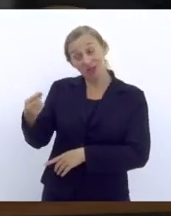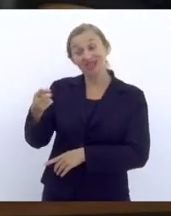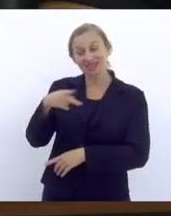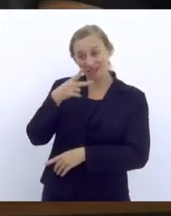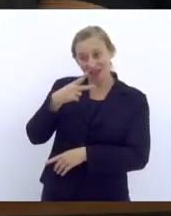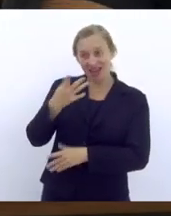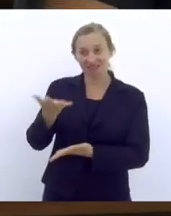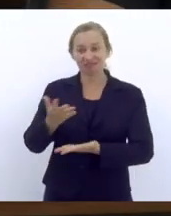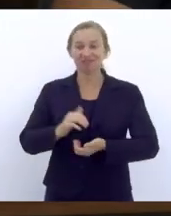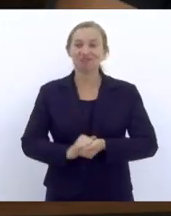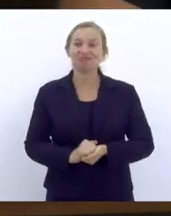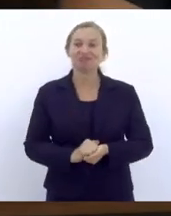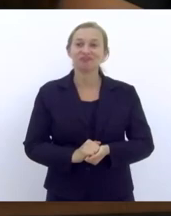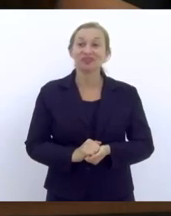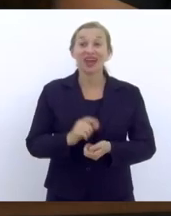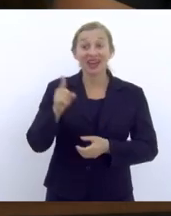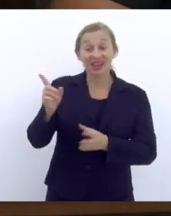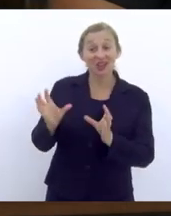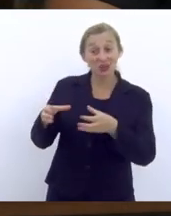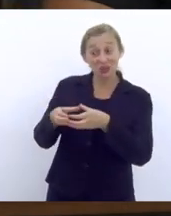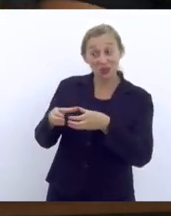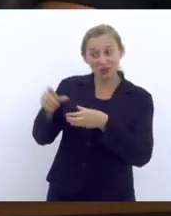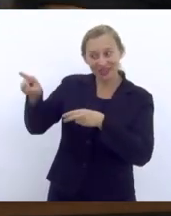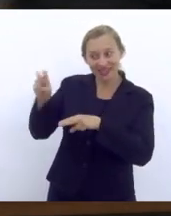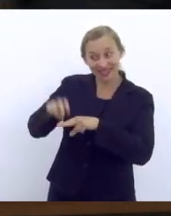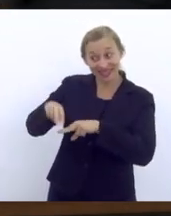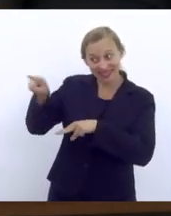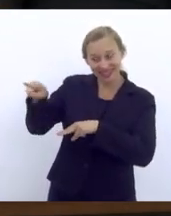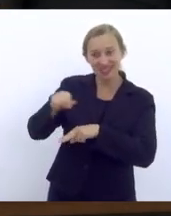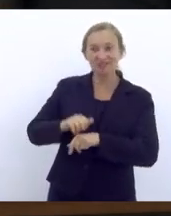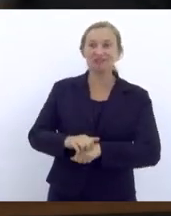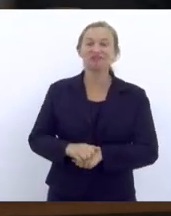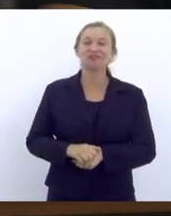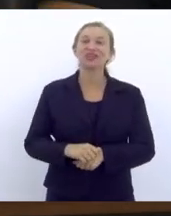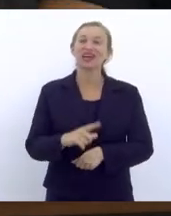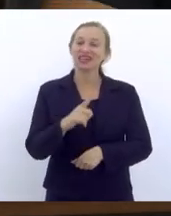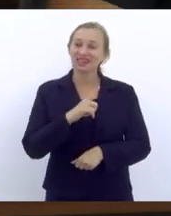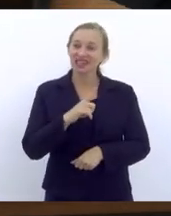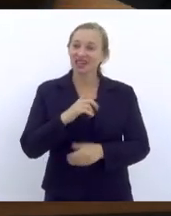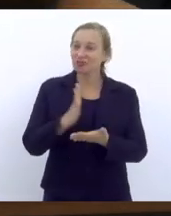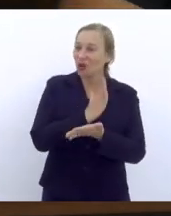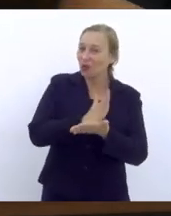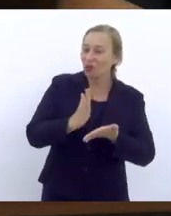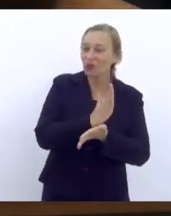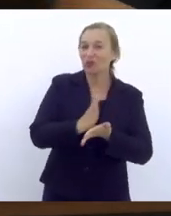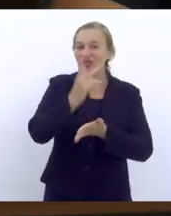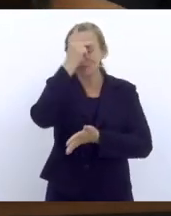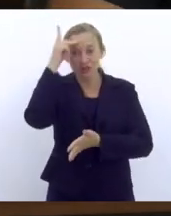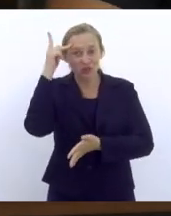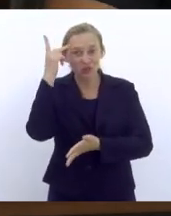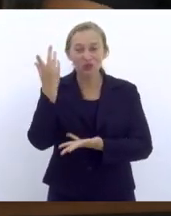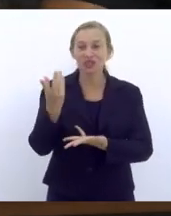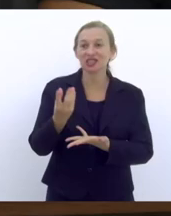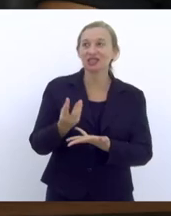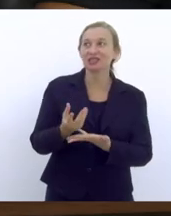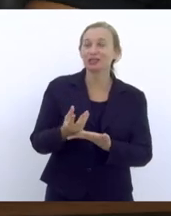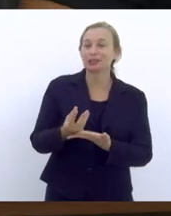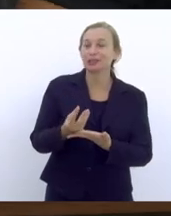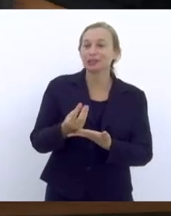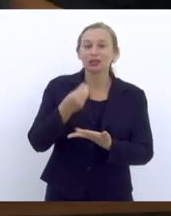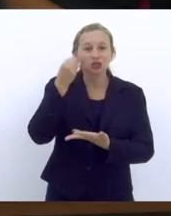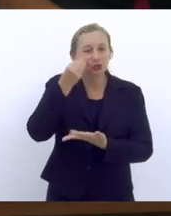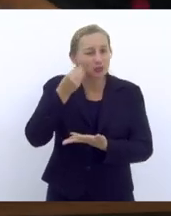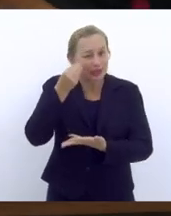falar, é com aquele pessoal que está sentado ali. Temos até algumas pessoas que viviam em